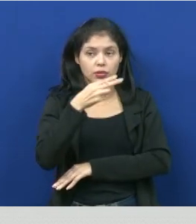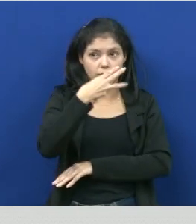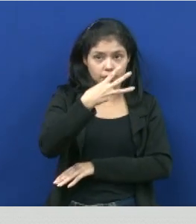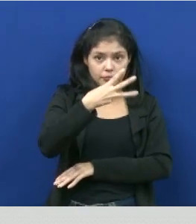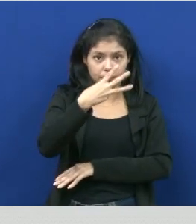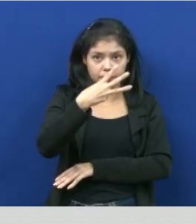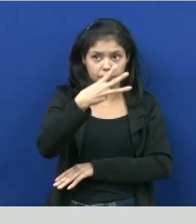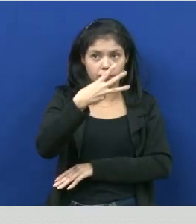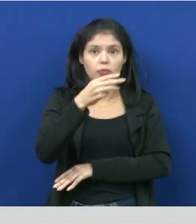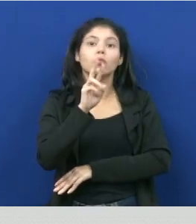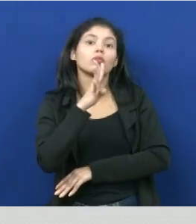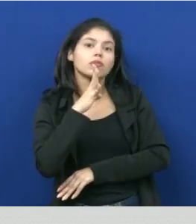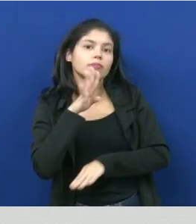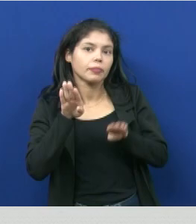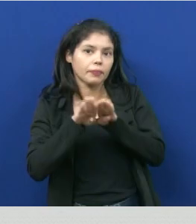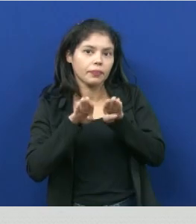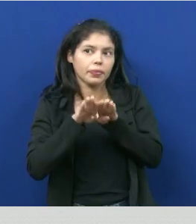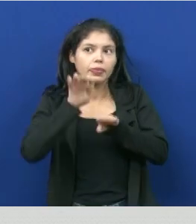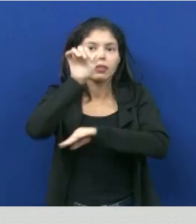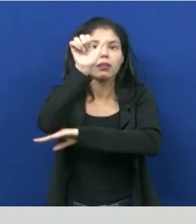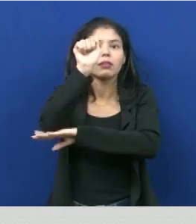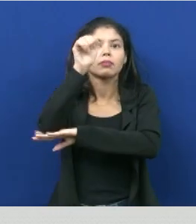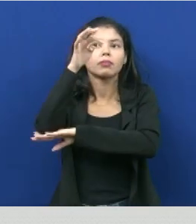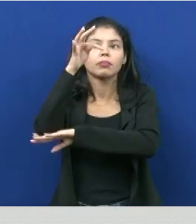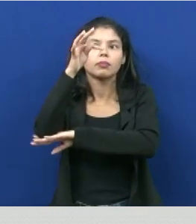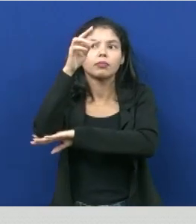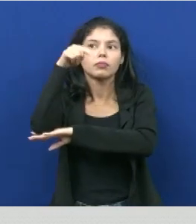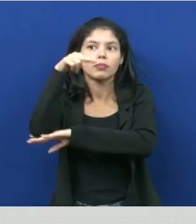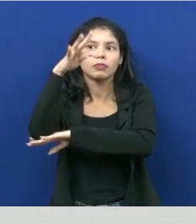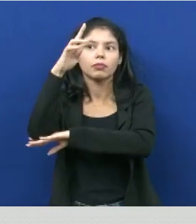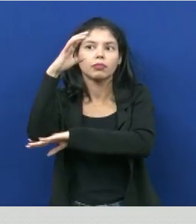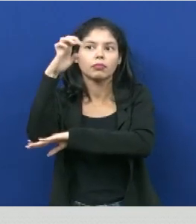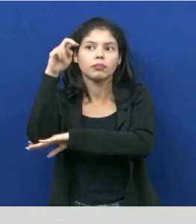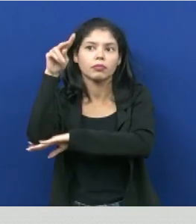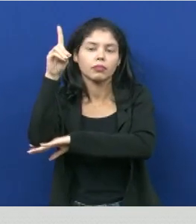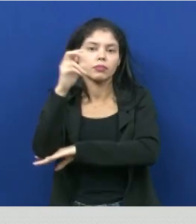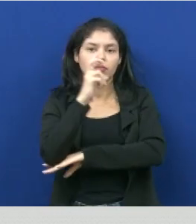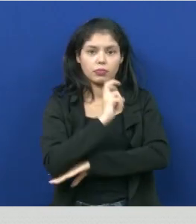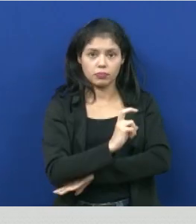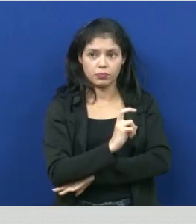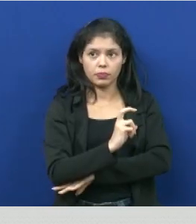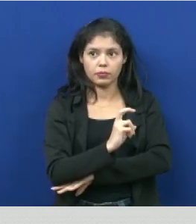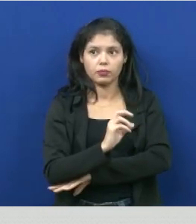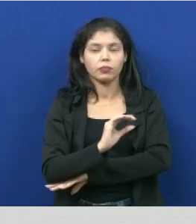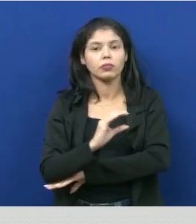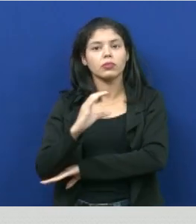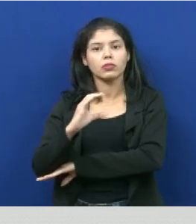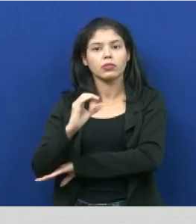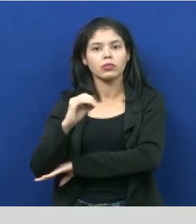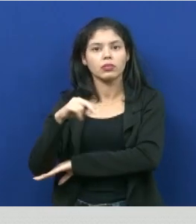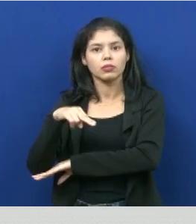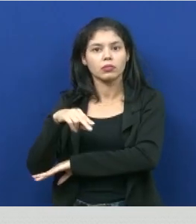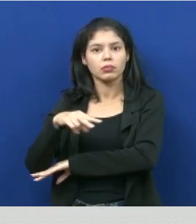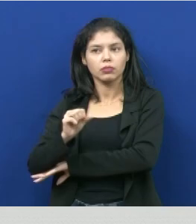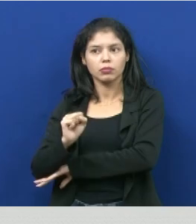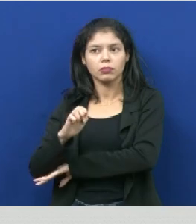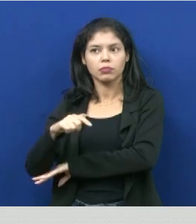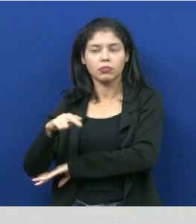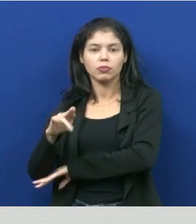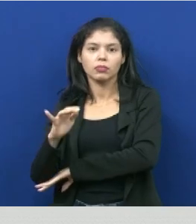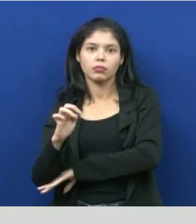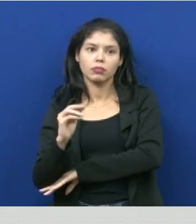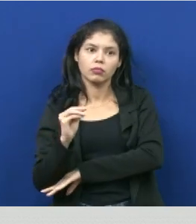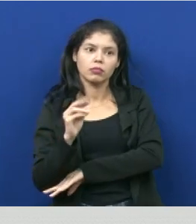3, mas conhecido também como antecedente. E o 5, que é o denominador, é conhecido como consequente.